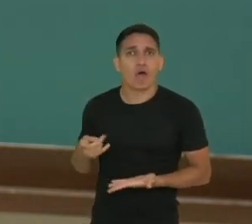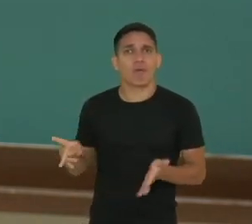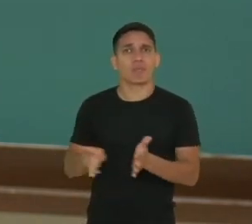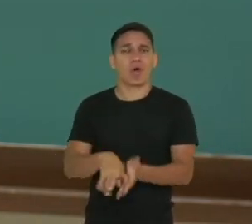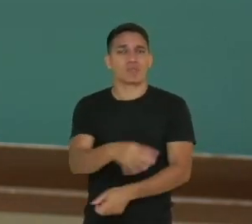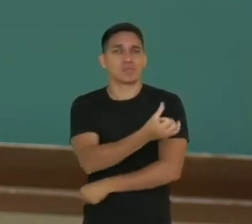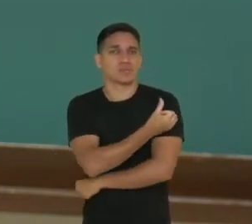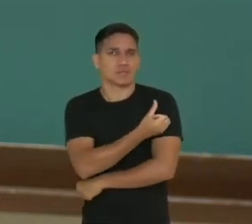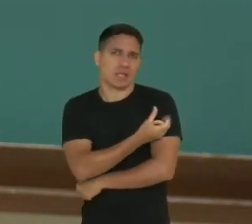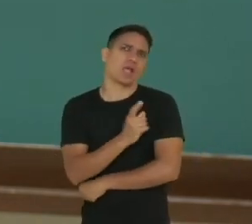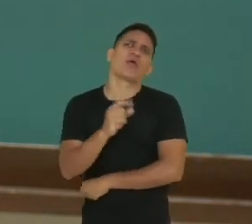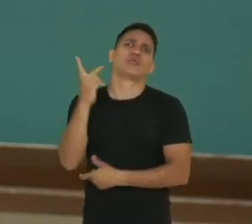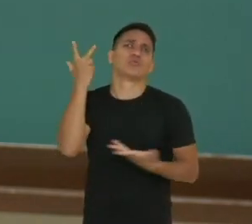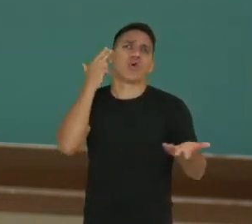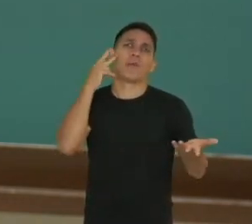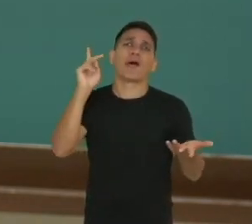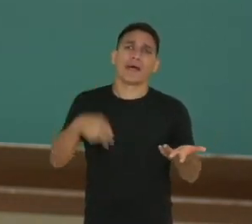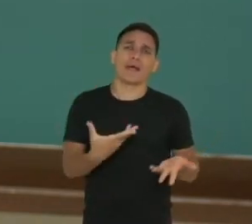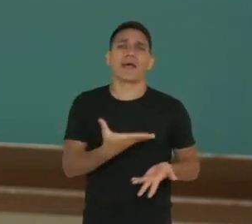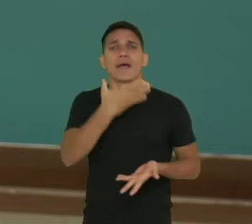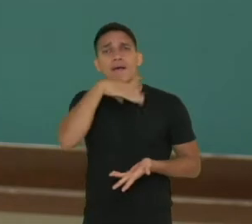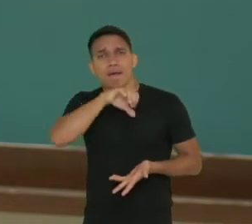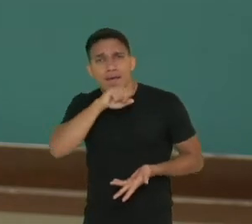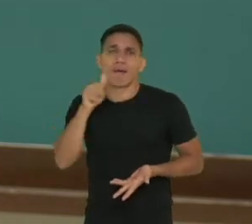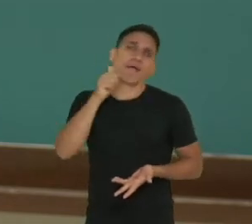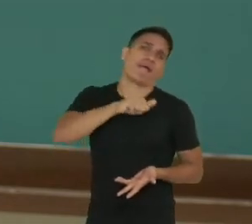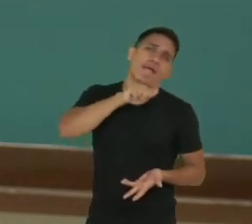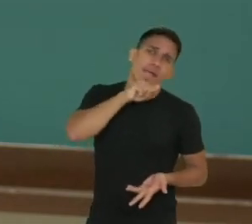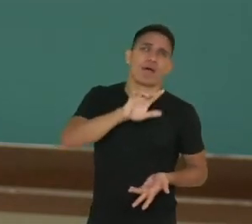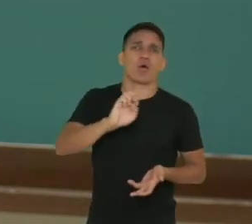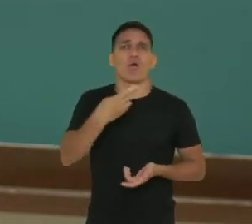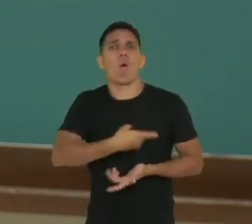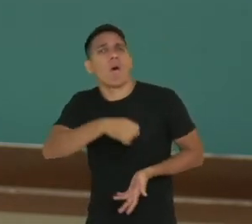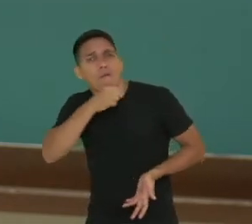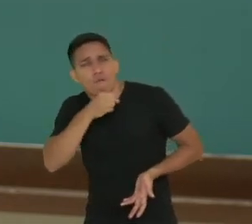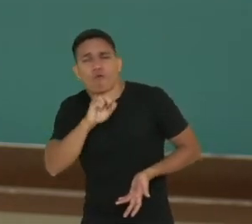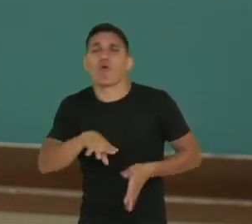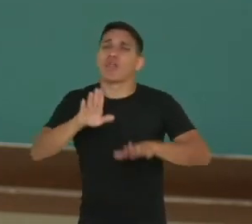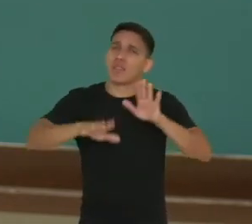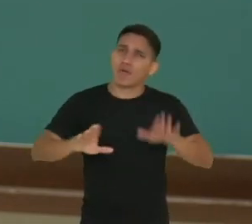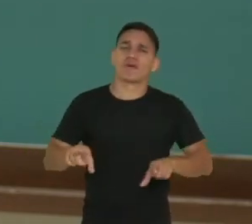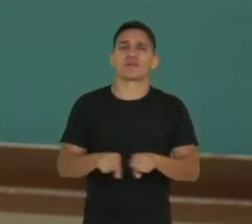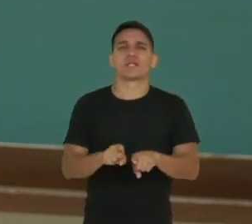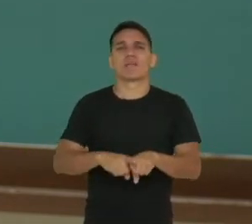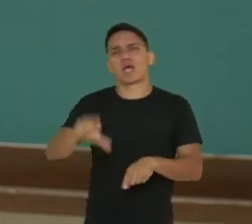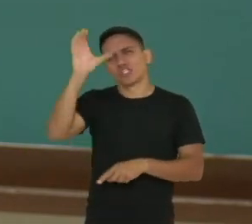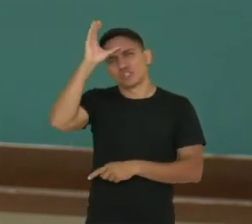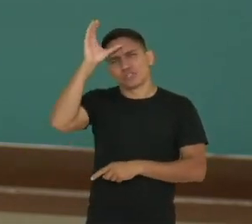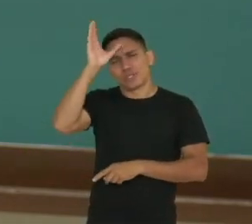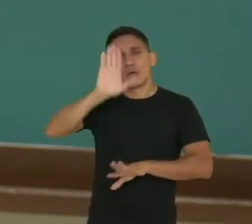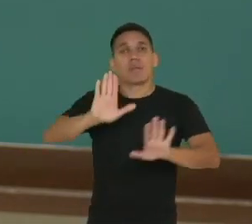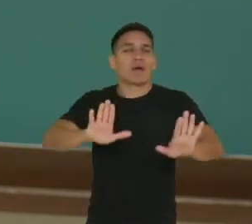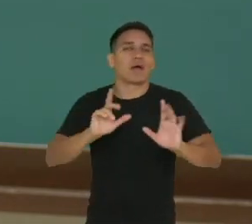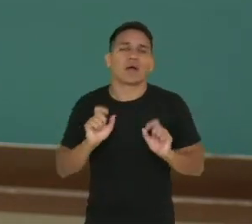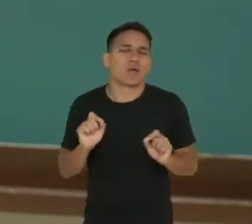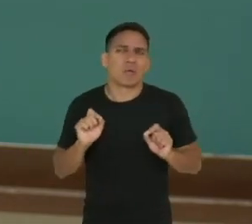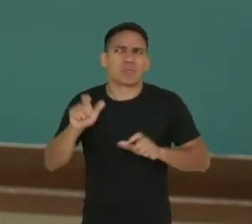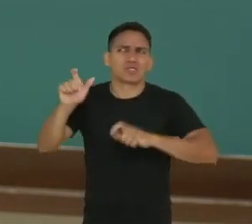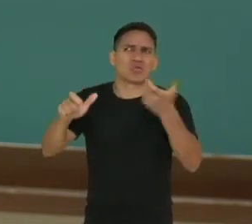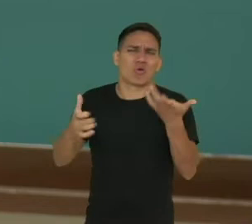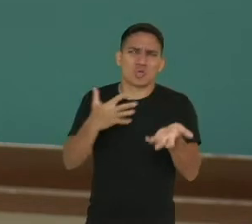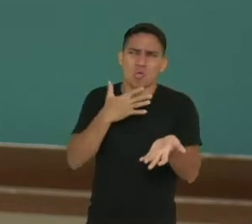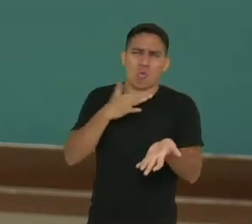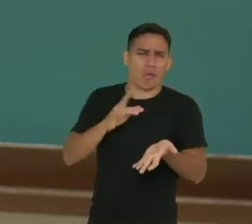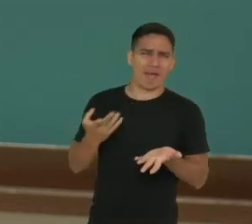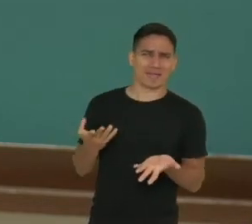ano. Geralmente são quem? Os pais, os avós, talvez os tios. Mais desconhecidos, não, né,